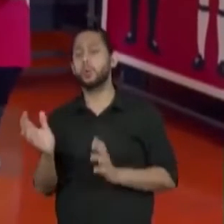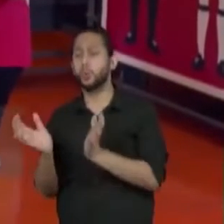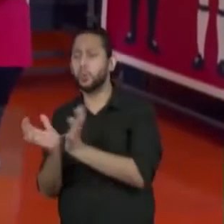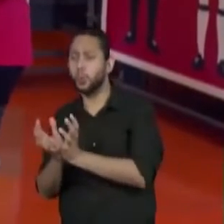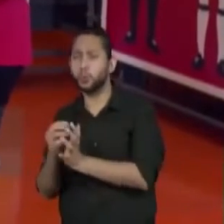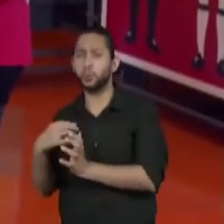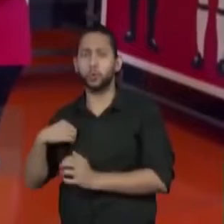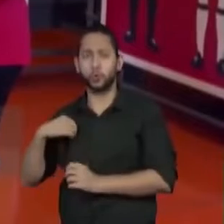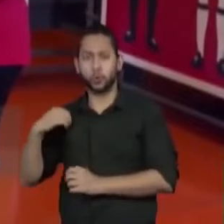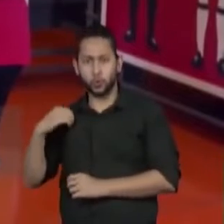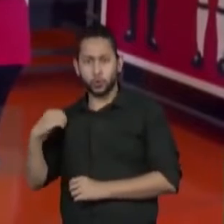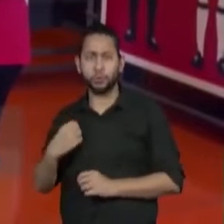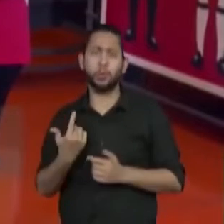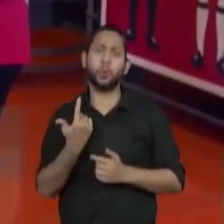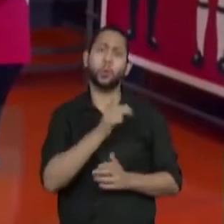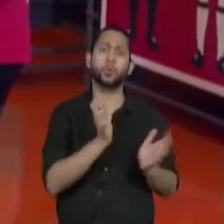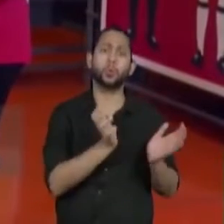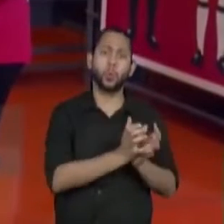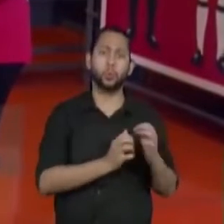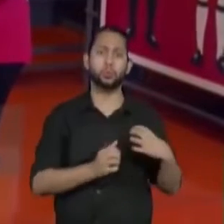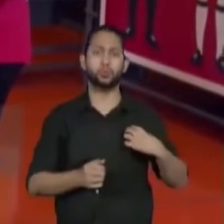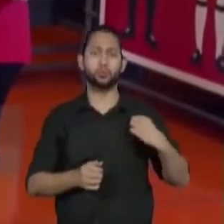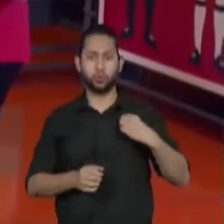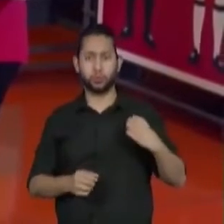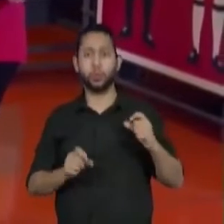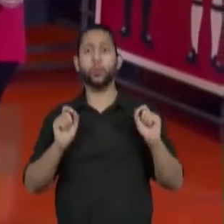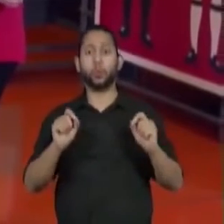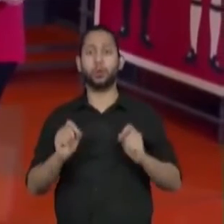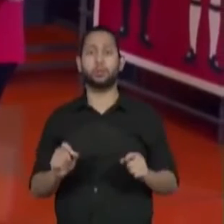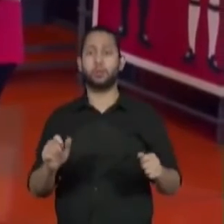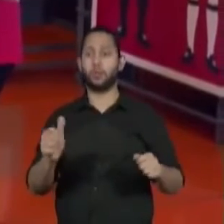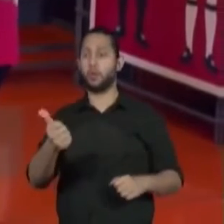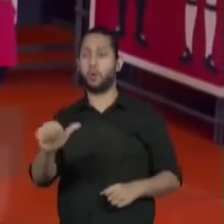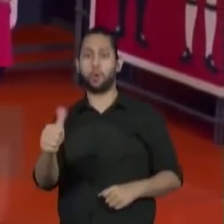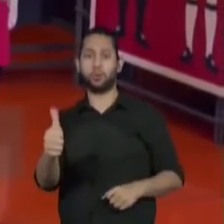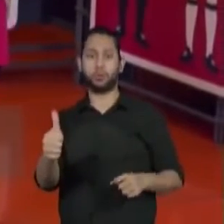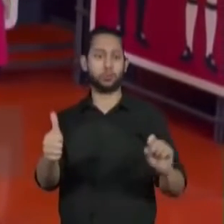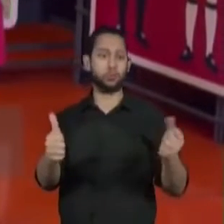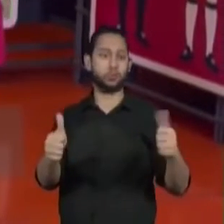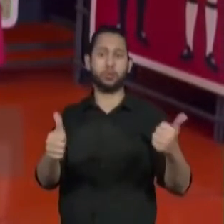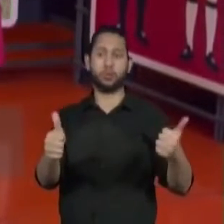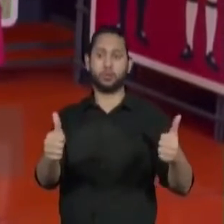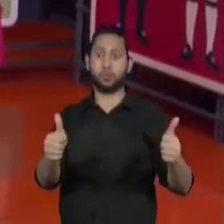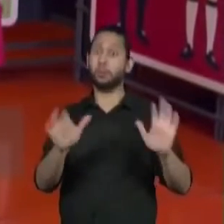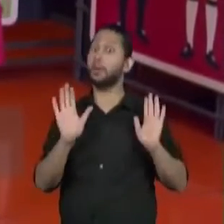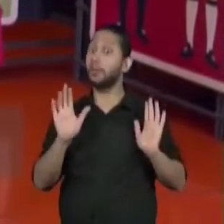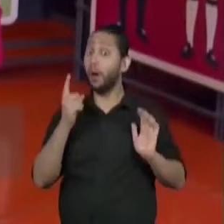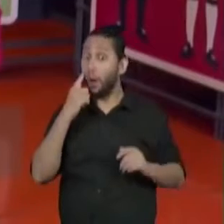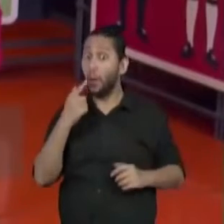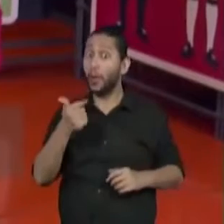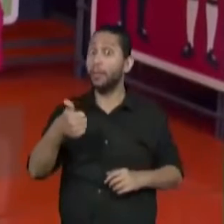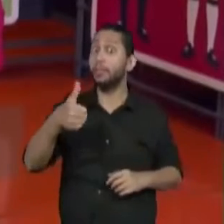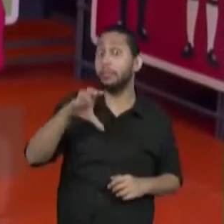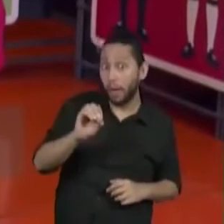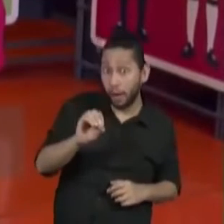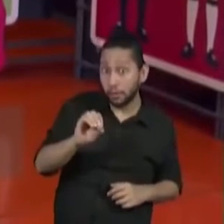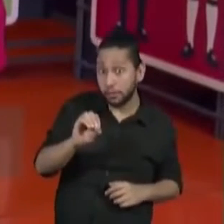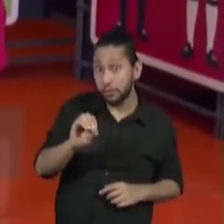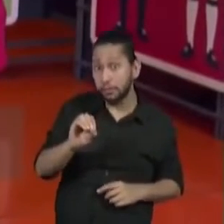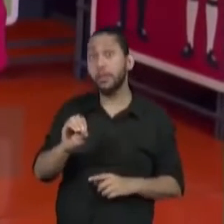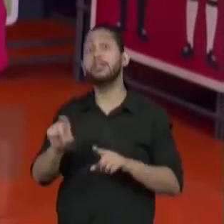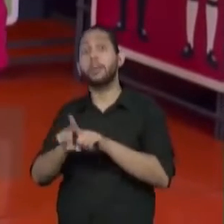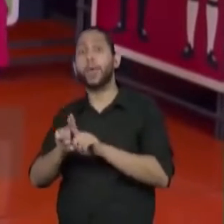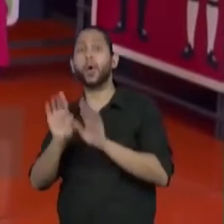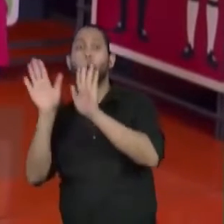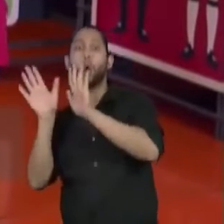no futebol, Fran? São 11 jogadores de cada lado, incluindo o goleiro. Mas tem uma curiosidade aí, né? Então